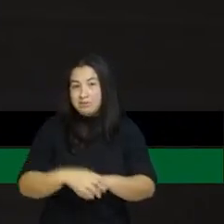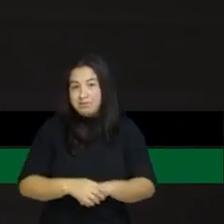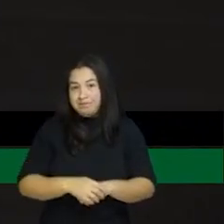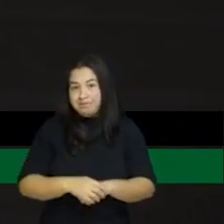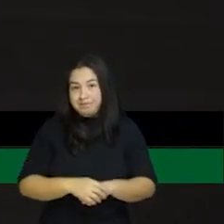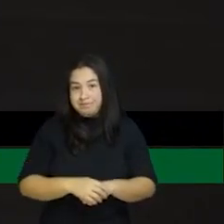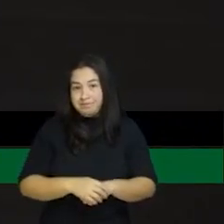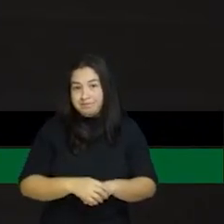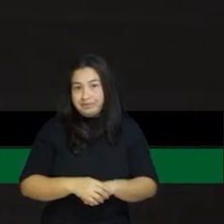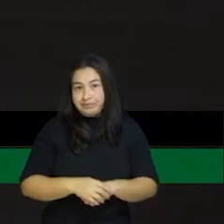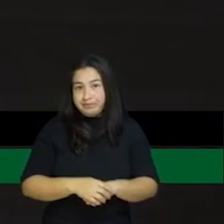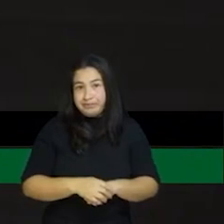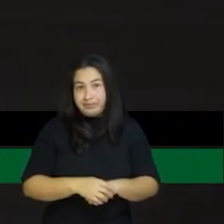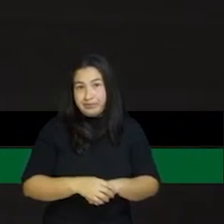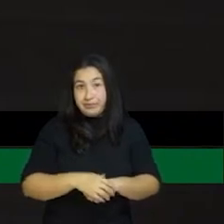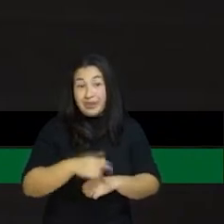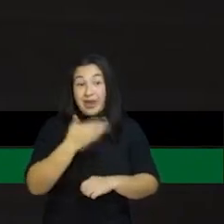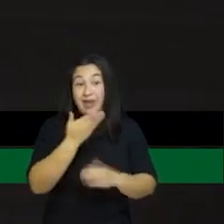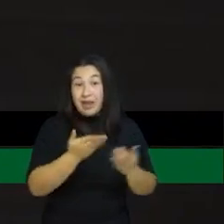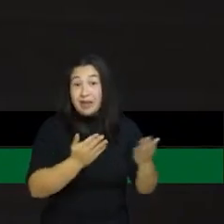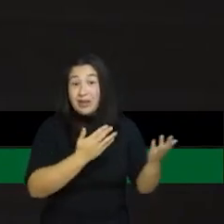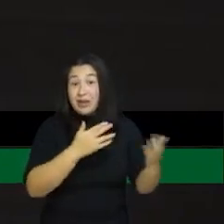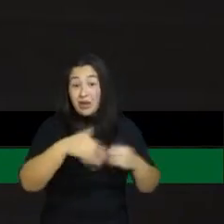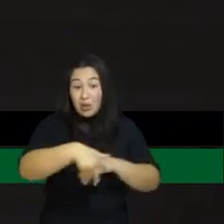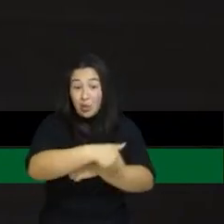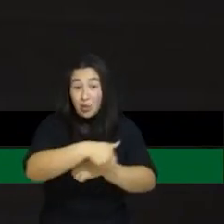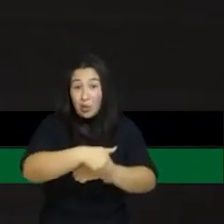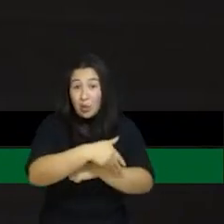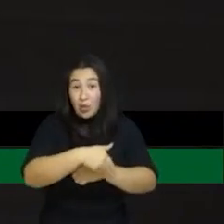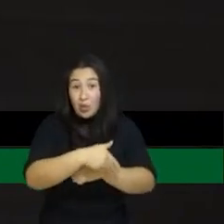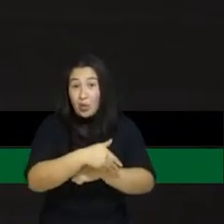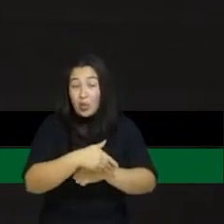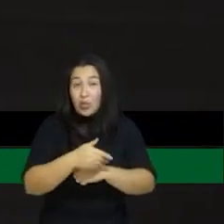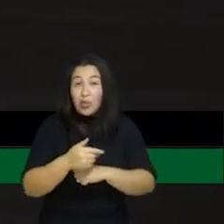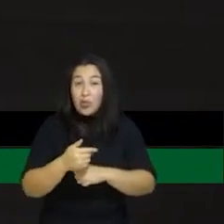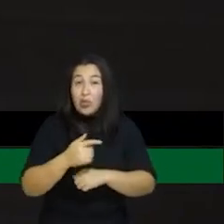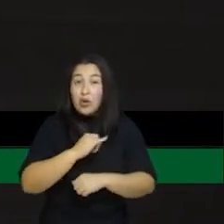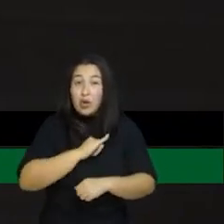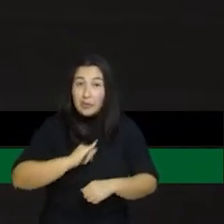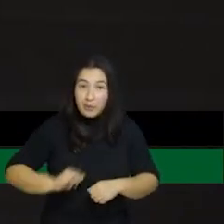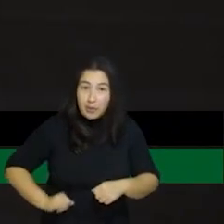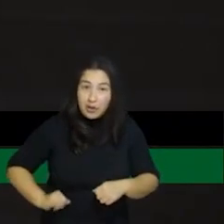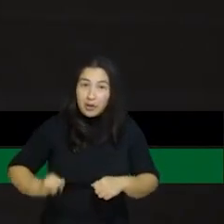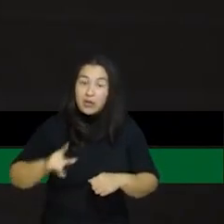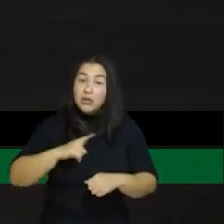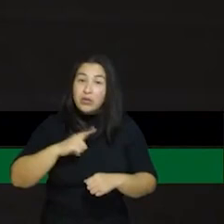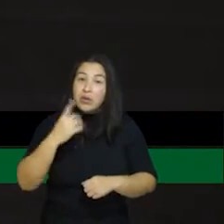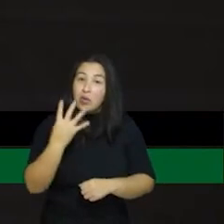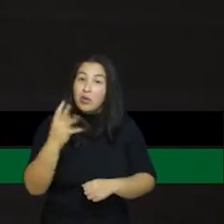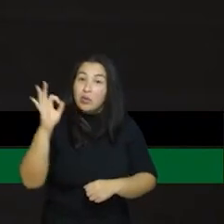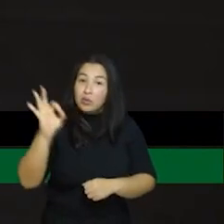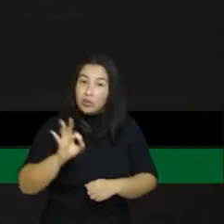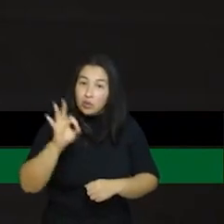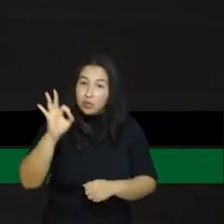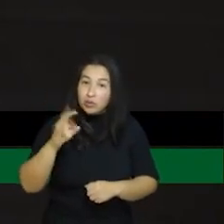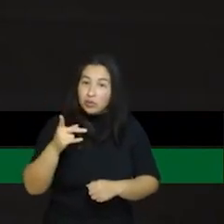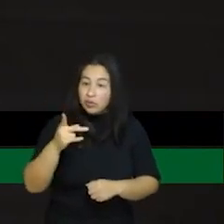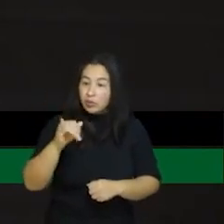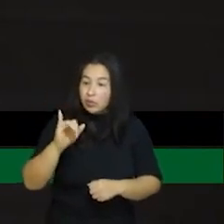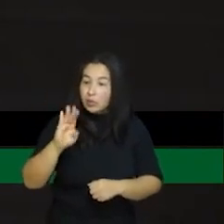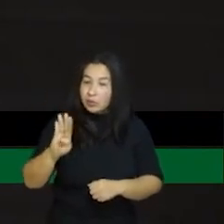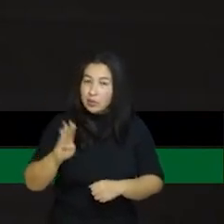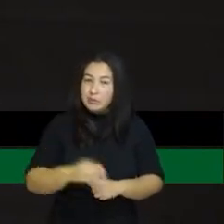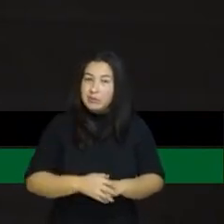de uma estrada imperial, onde 4% do PIB do estado passam diariamente. São